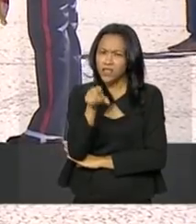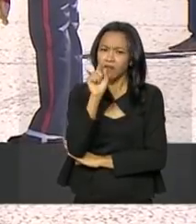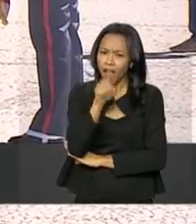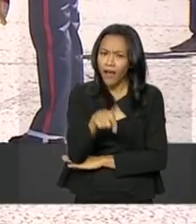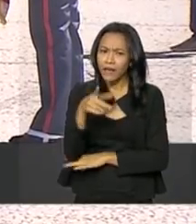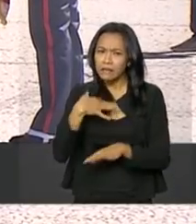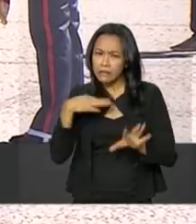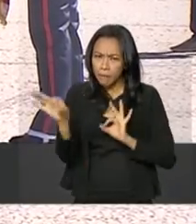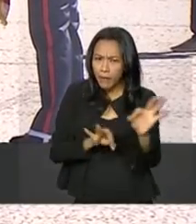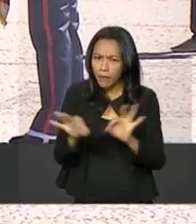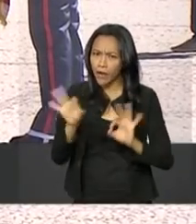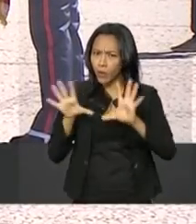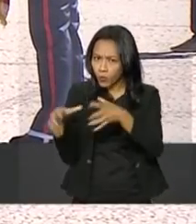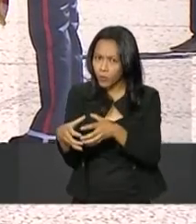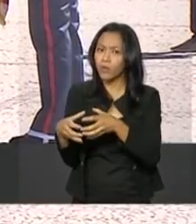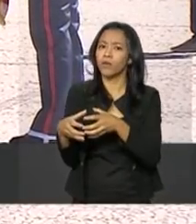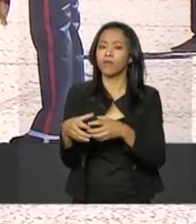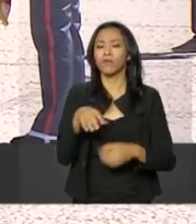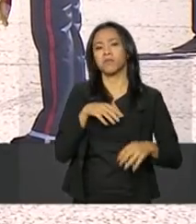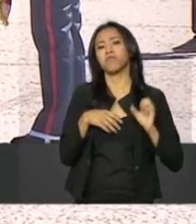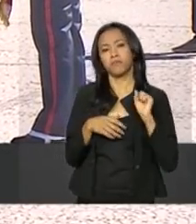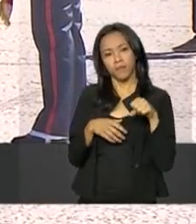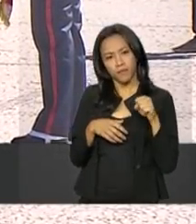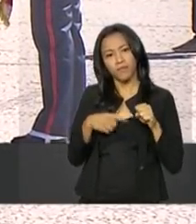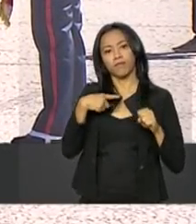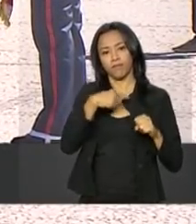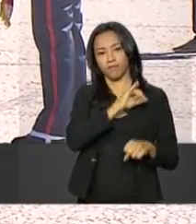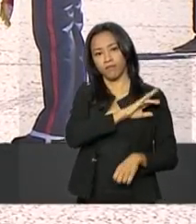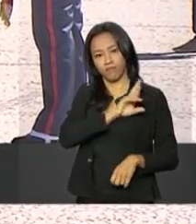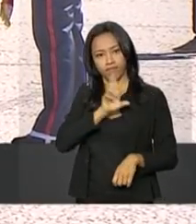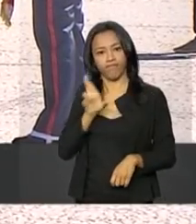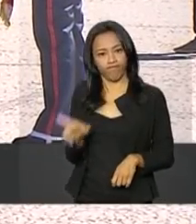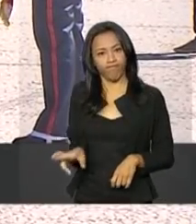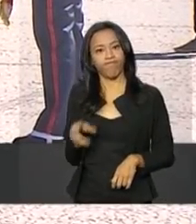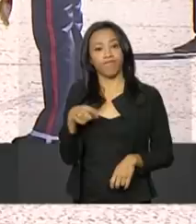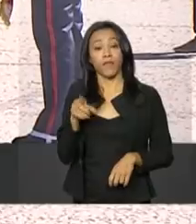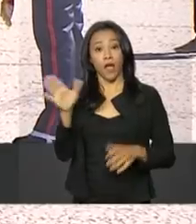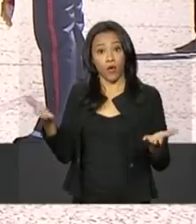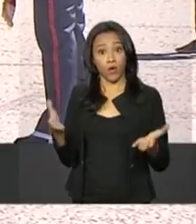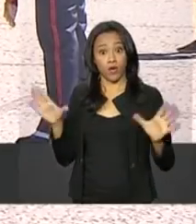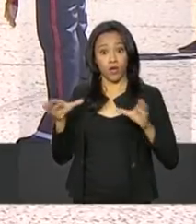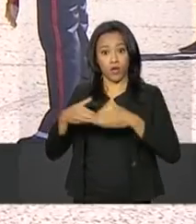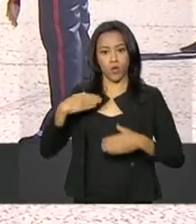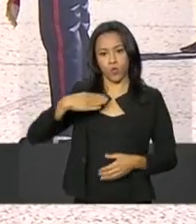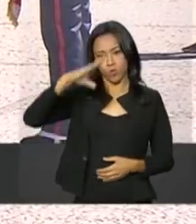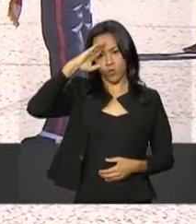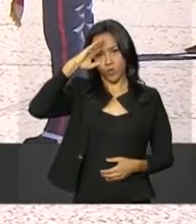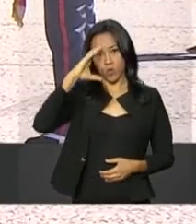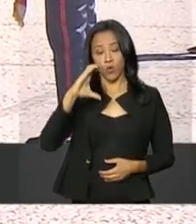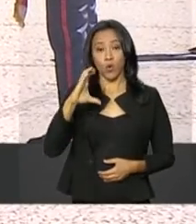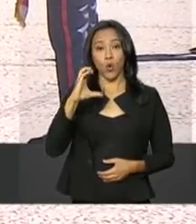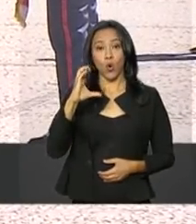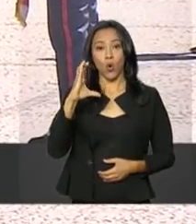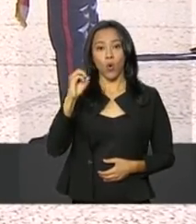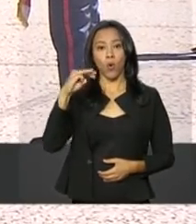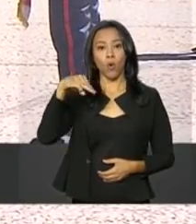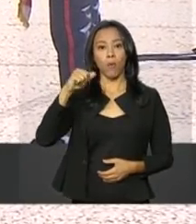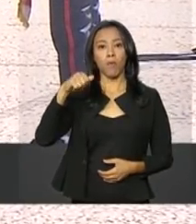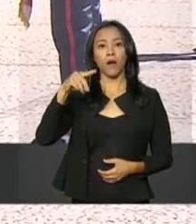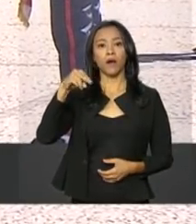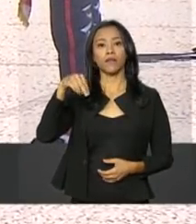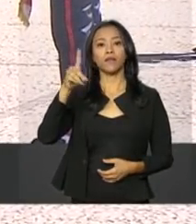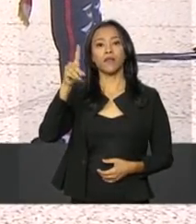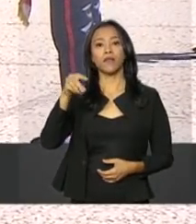se preparar. Isso, Mara. Agora tá o comandante da Guarda de Honra vai pedir permissão para conduzir o